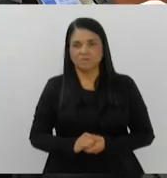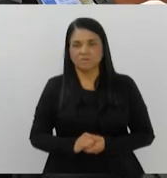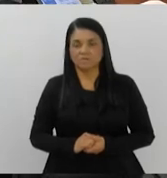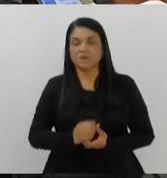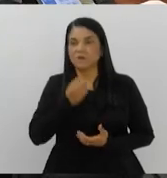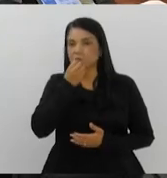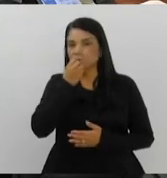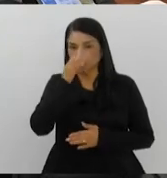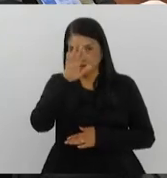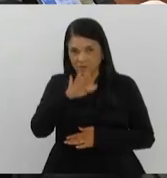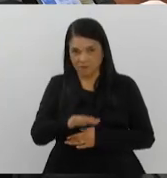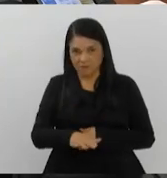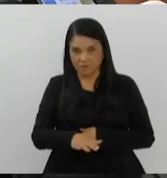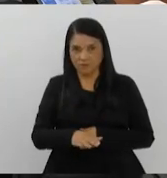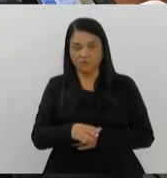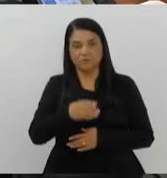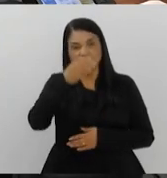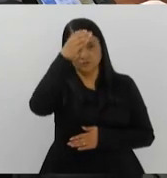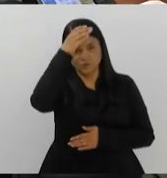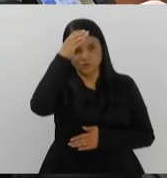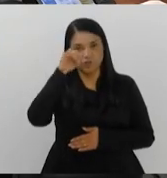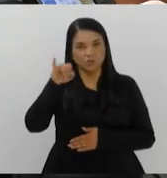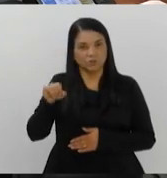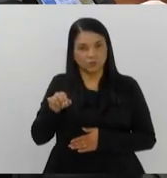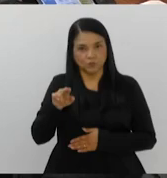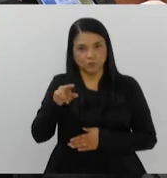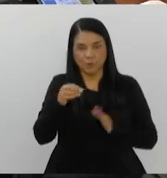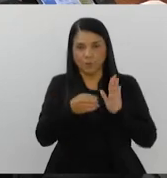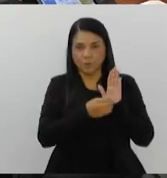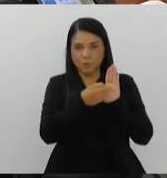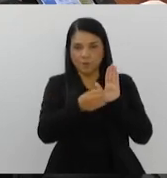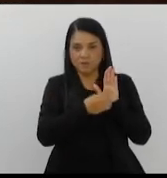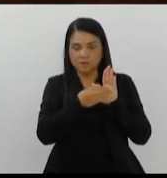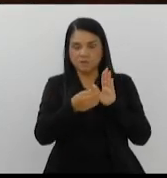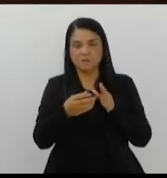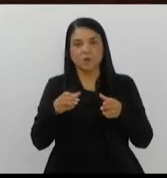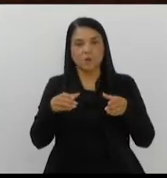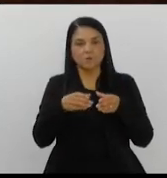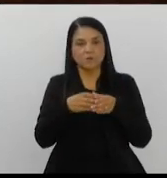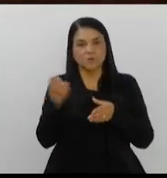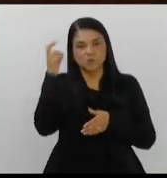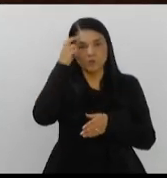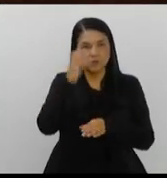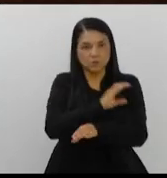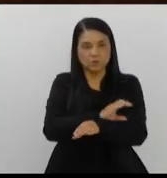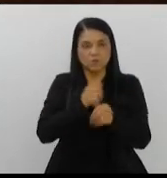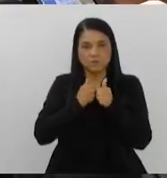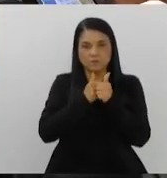Boa tarde, tia Ju. O parecer da Comissão de Cultura, seguindo o parecer da CCJ.